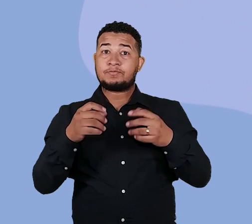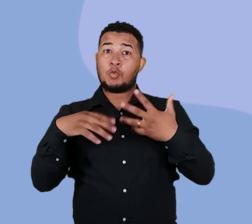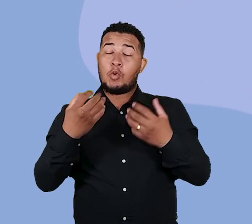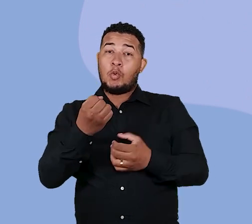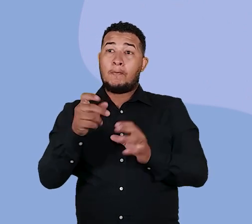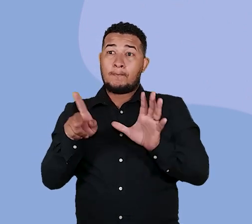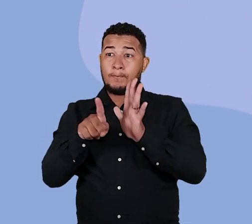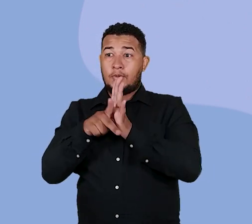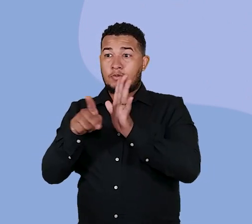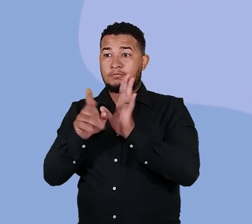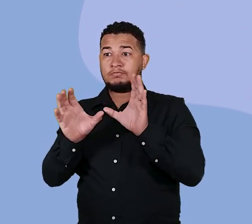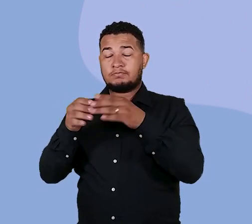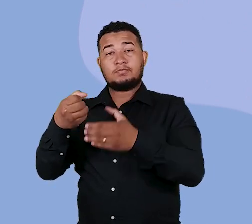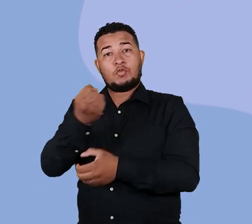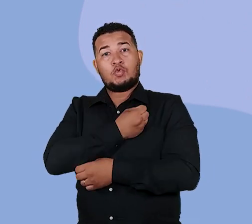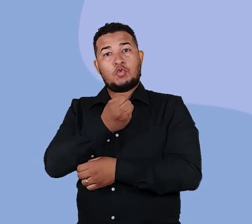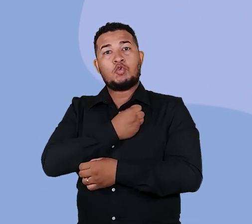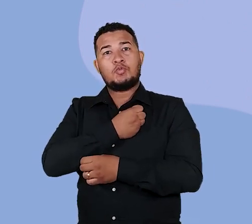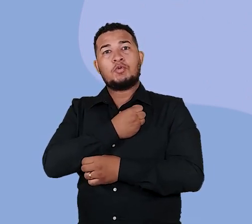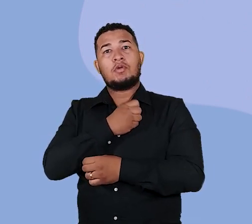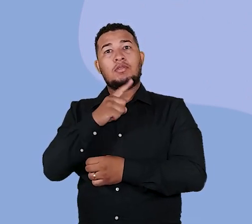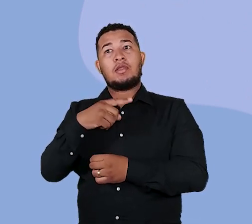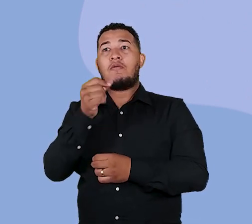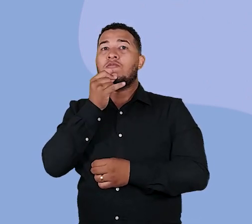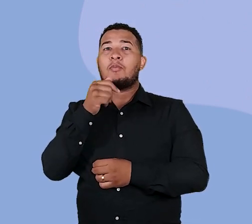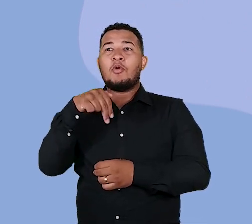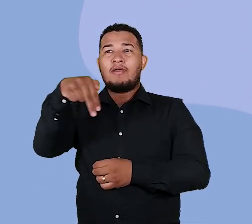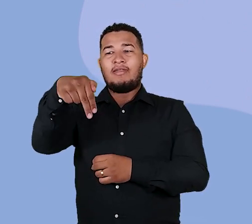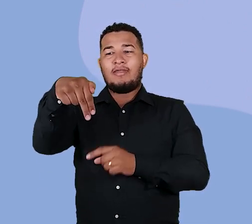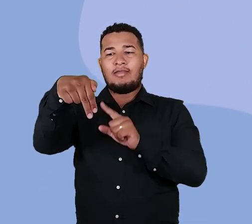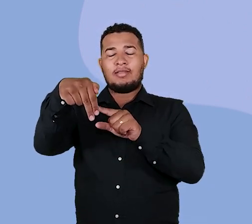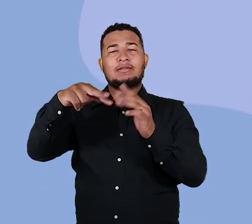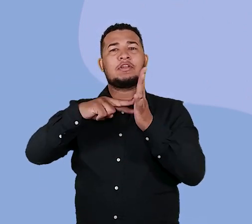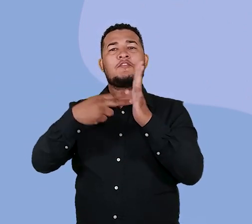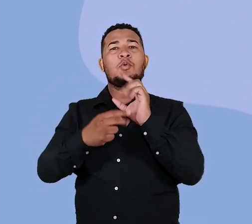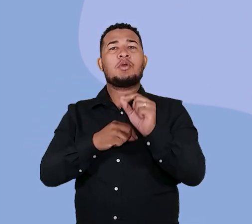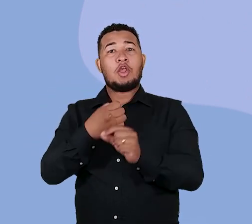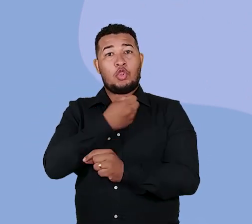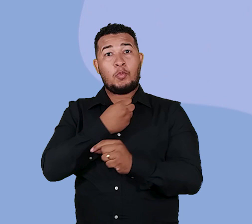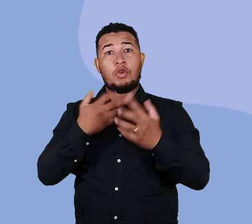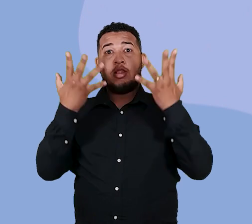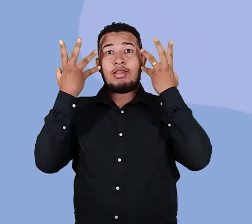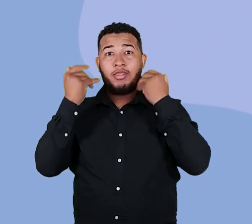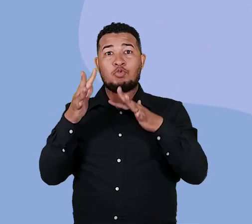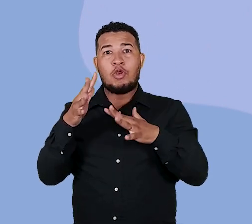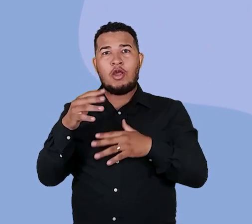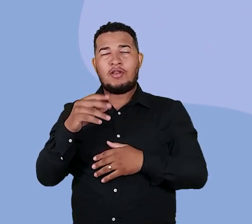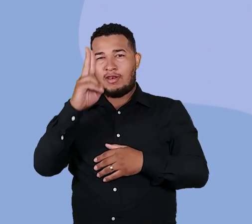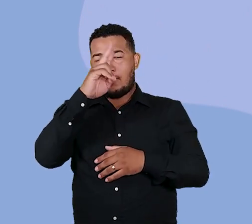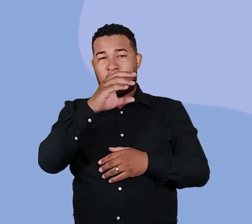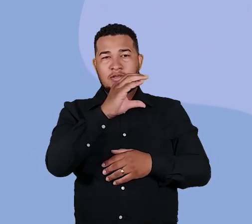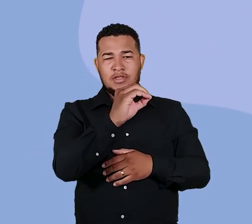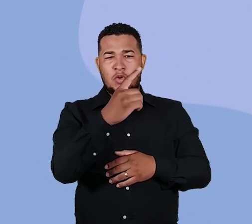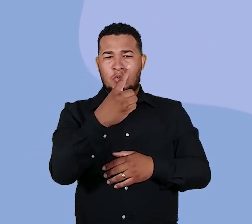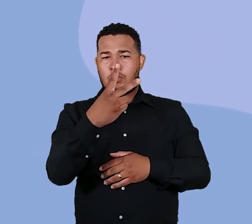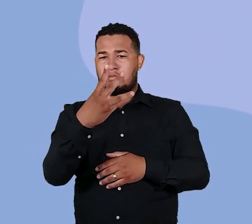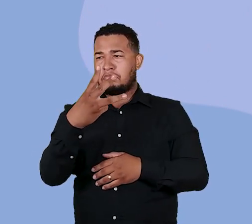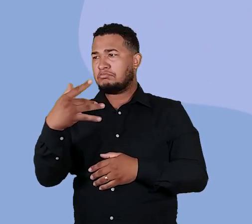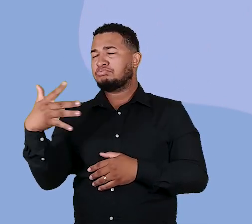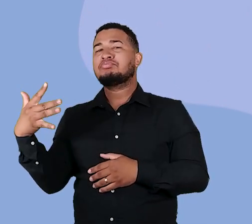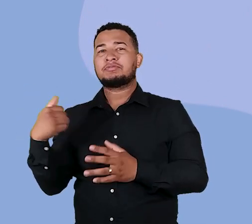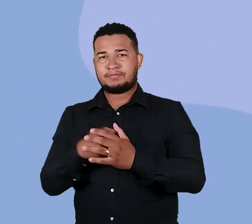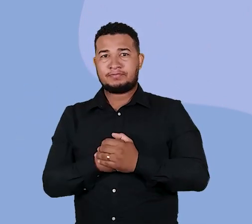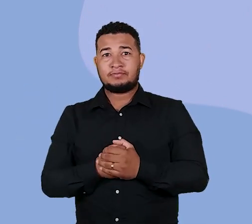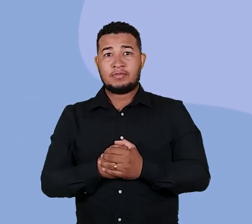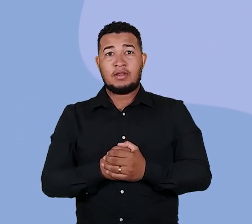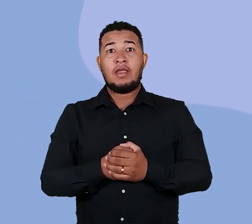conjunto dos números naturais tem uma representação. É esse N aí, ó. E são eles: 0, 1, 2, 3, 4, 5, 6, 7, 8, 9,